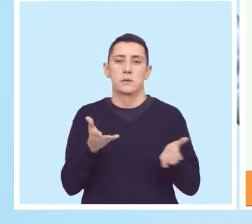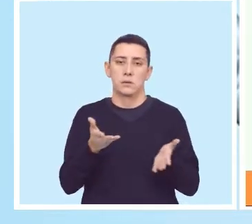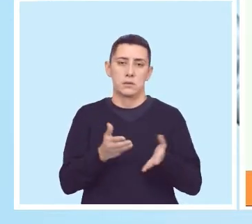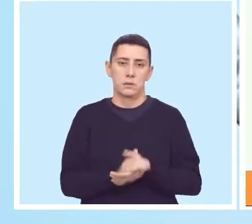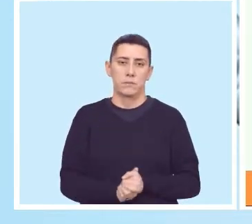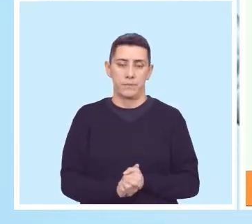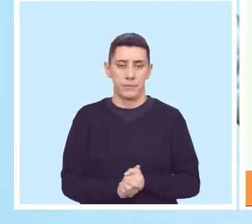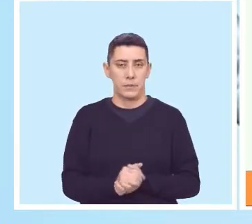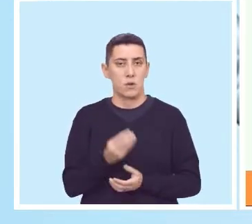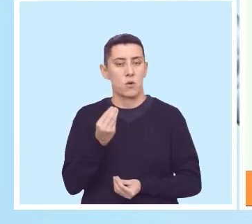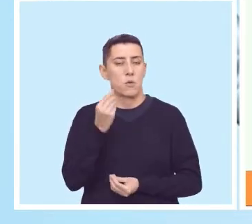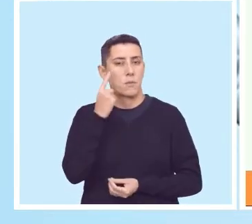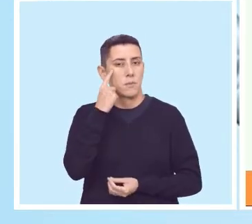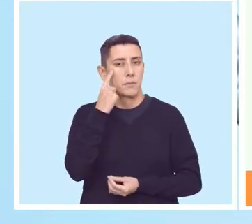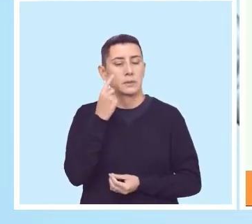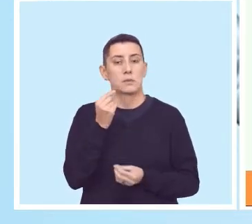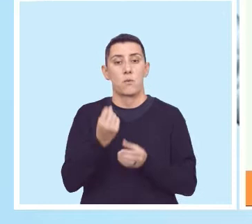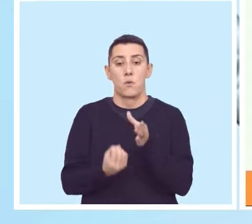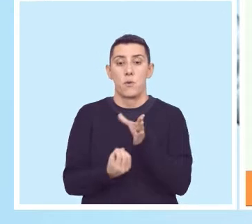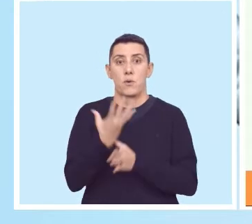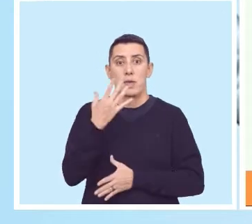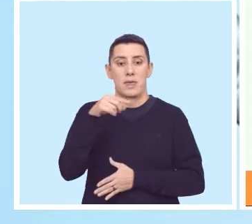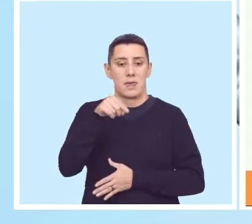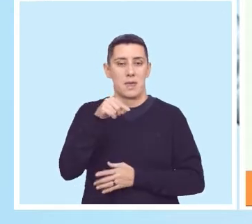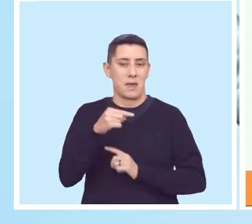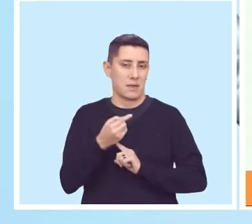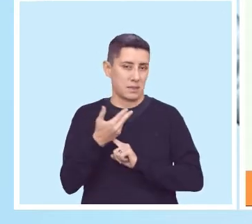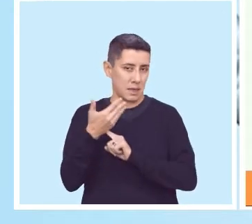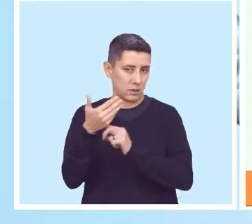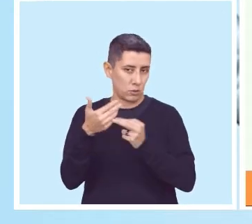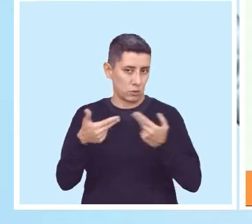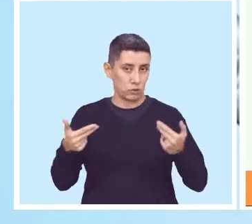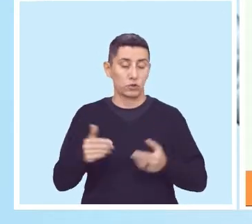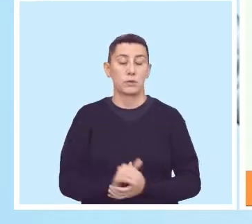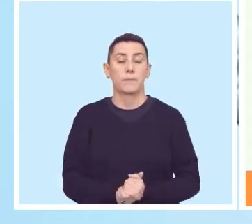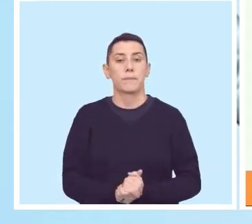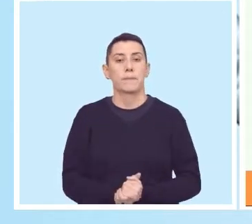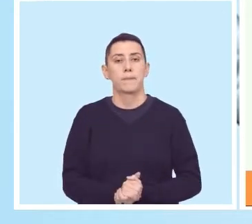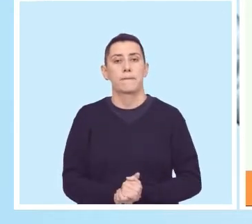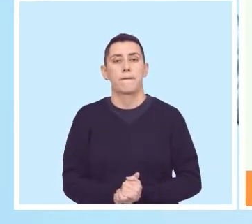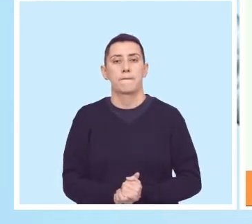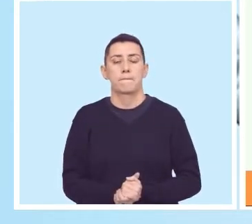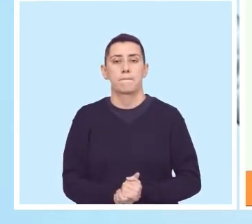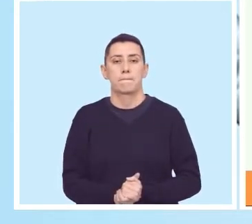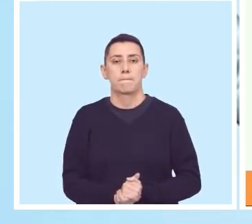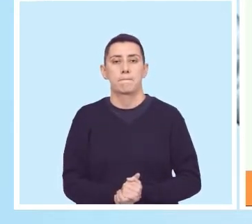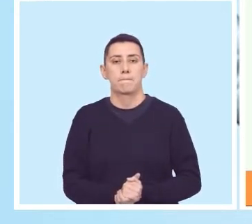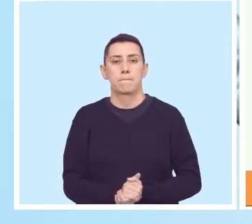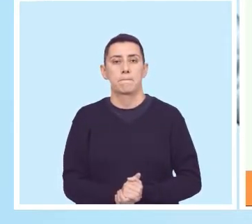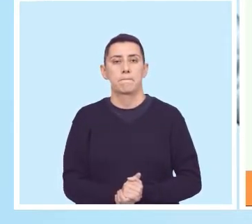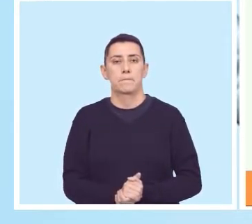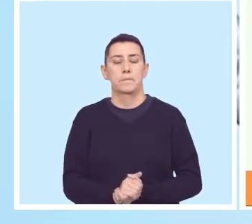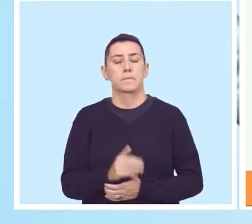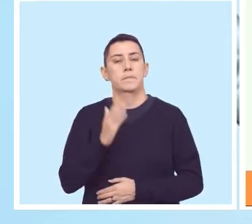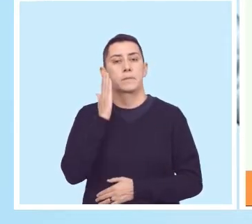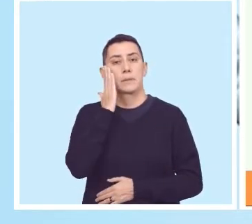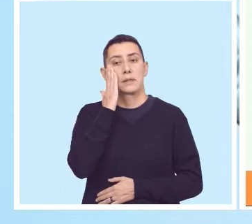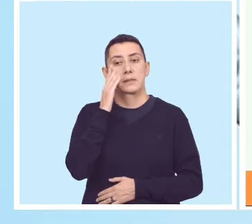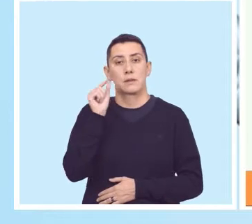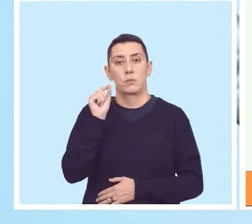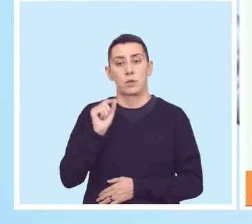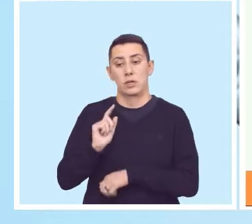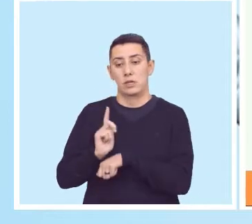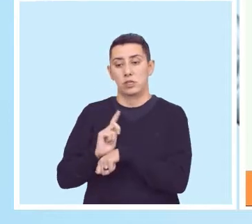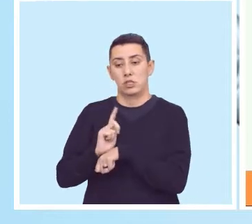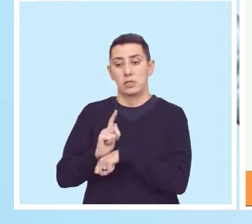da criação dessa ferramenta, seria prover os gestores públicos, os